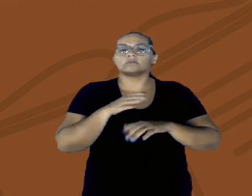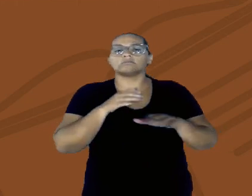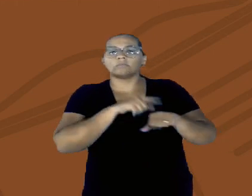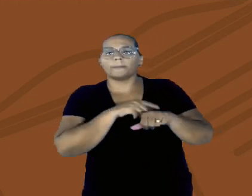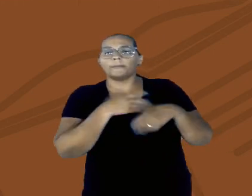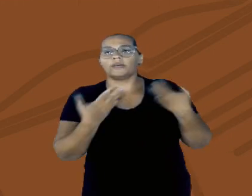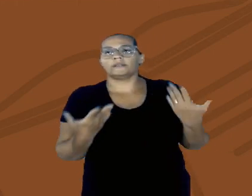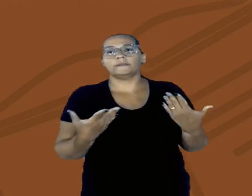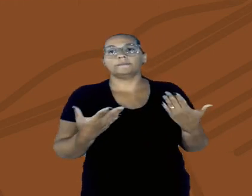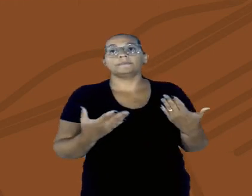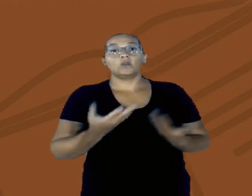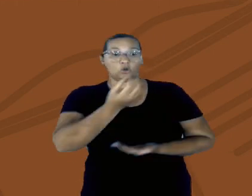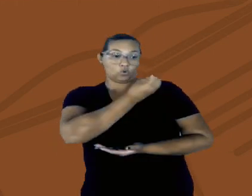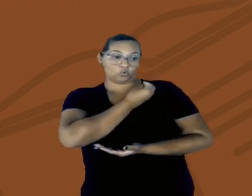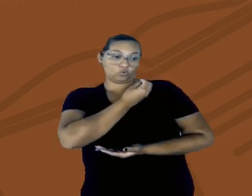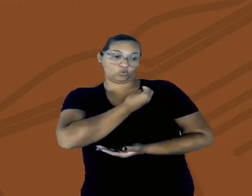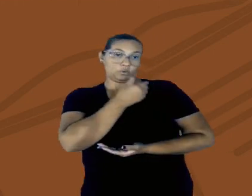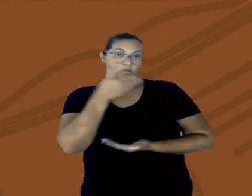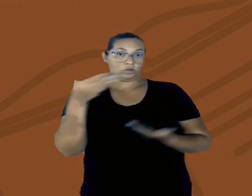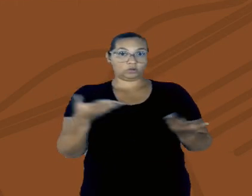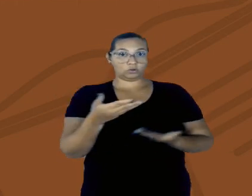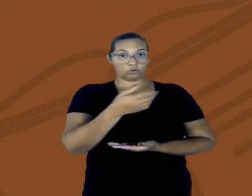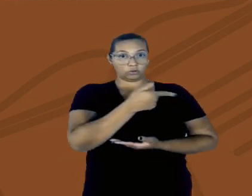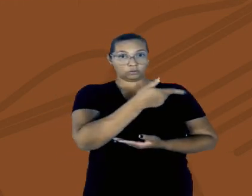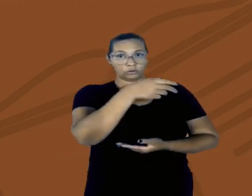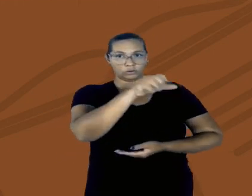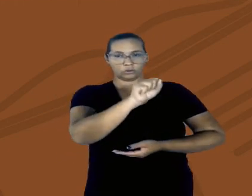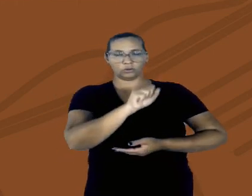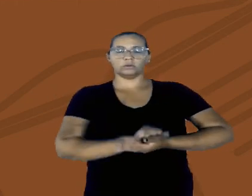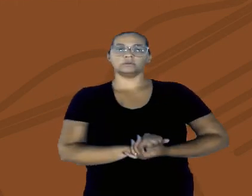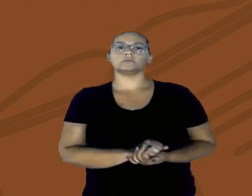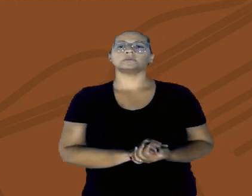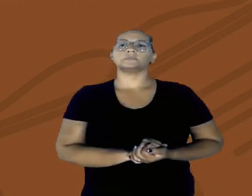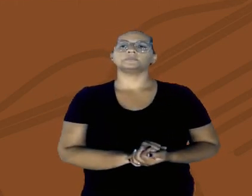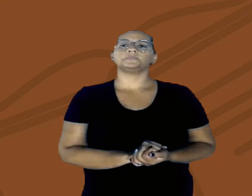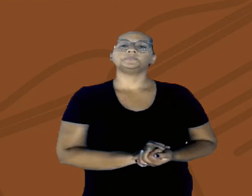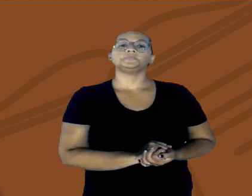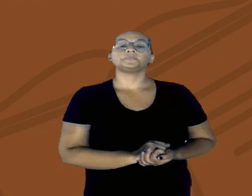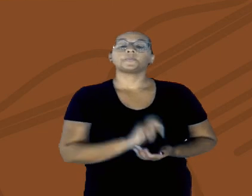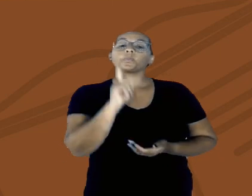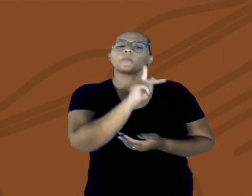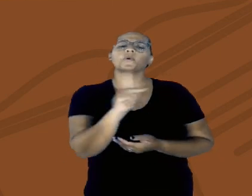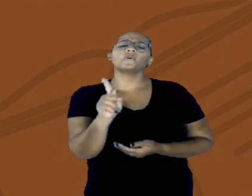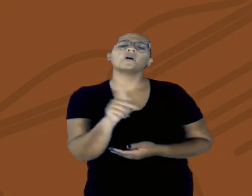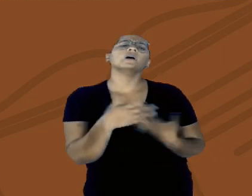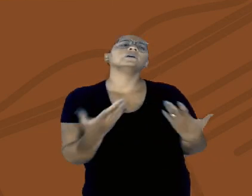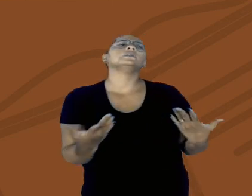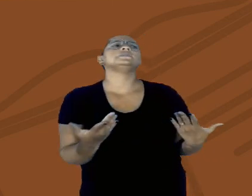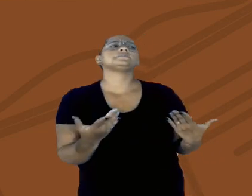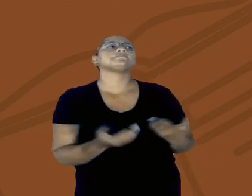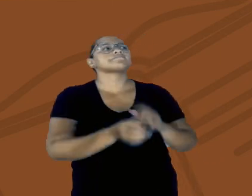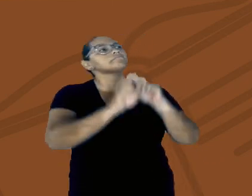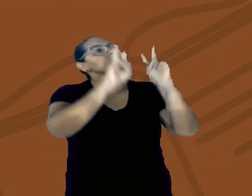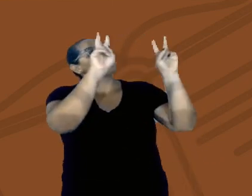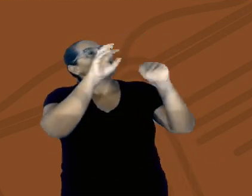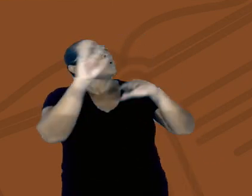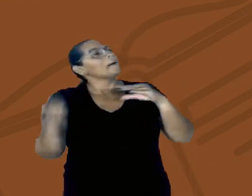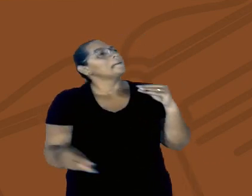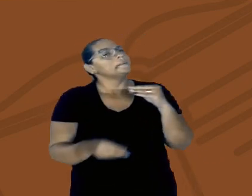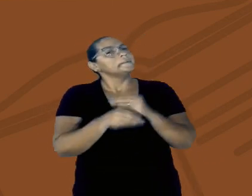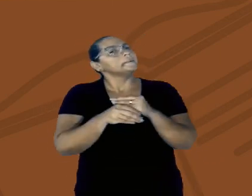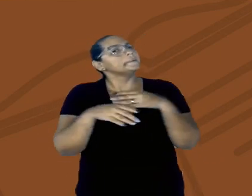aula consiste na aula de número 28. Professor Luciano, dentro da aula de hoje, dentro desta